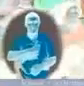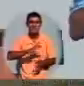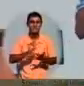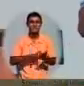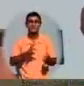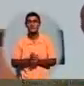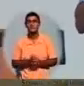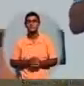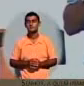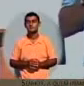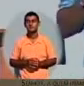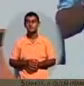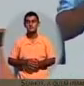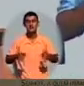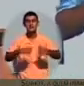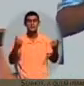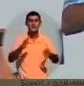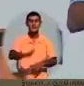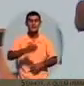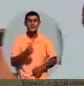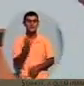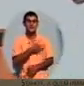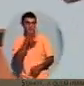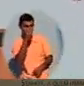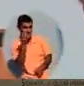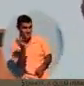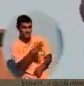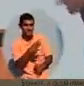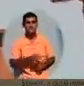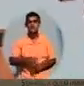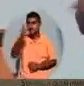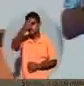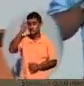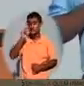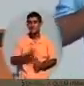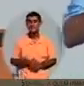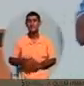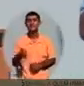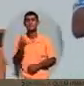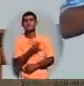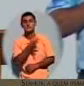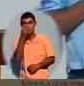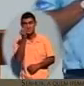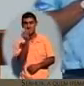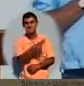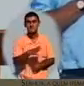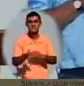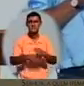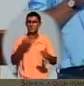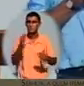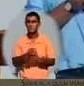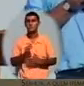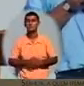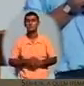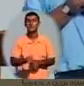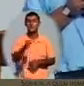Mas quando nós eliminamos as pessoas, nós eliminamos as mediações. Então eu elimino o leproso.